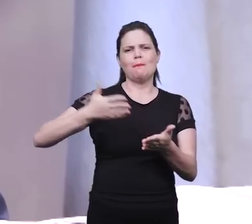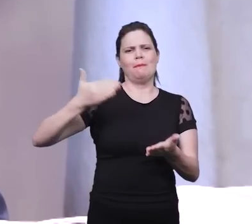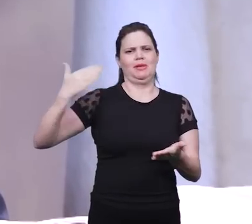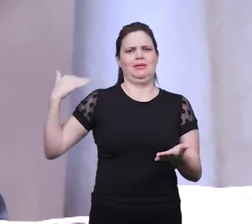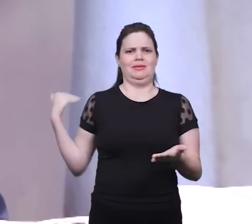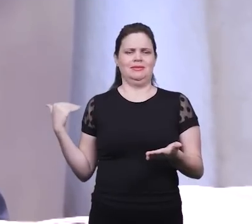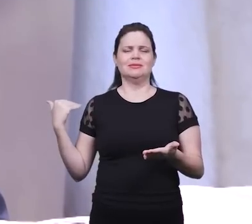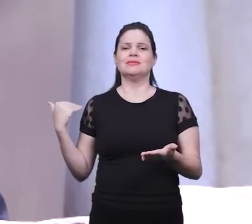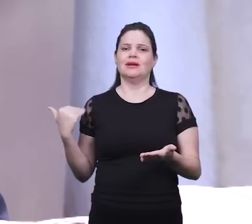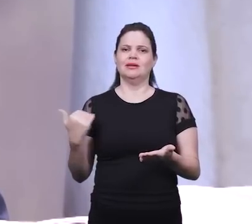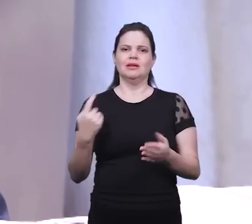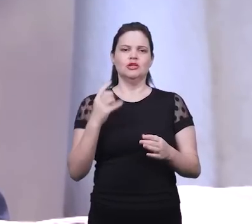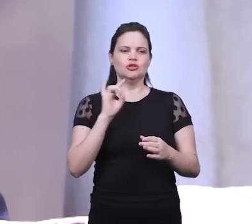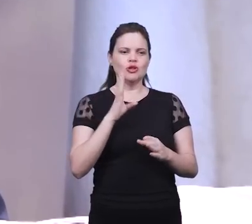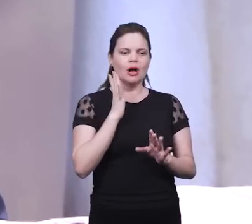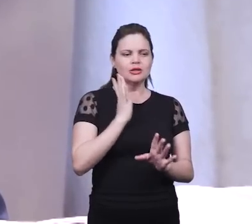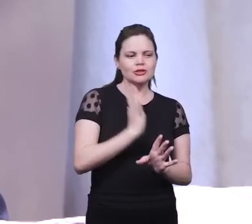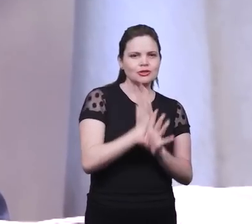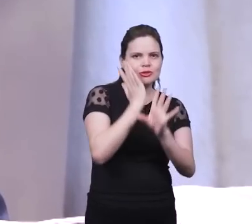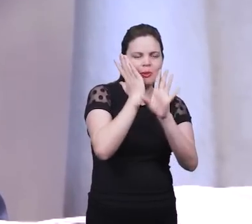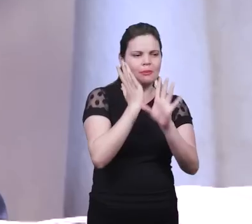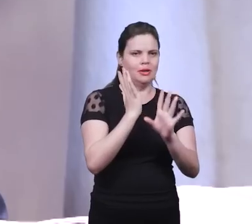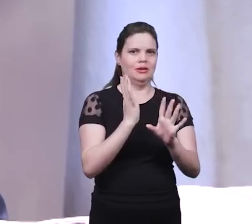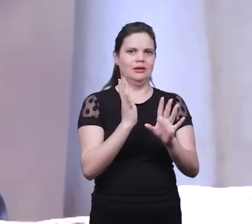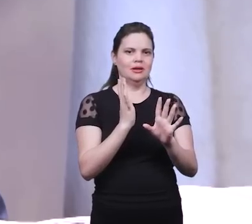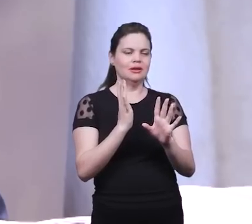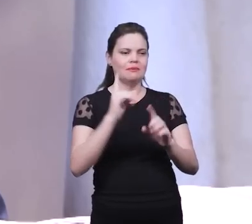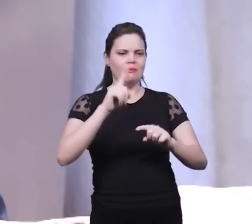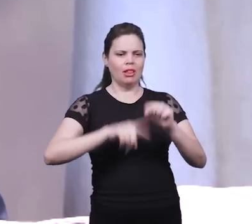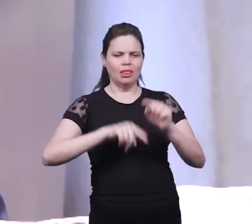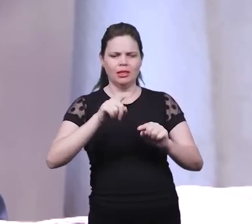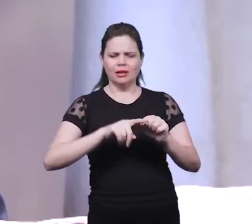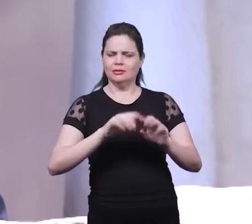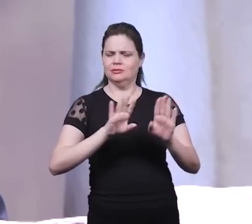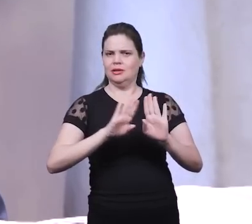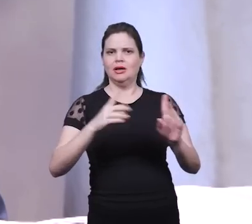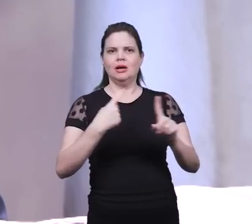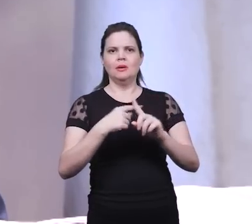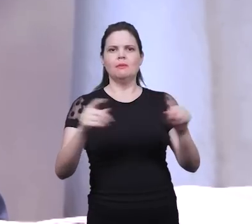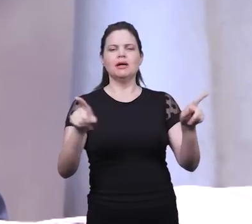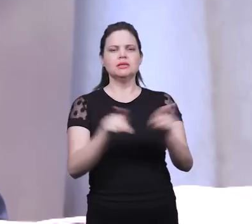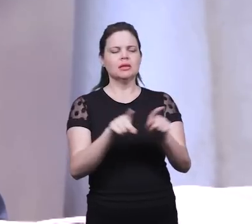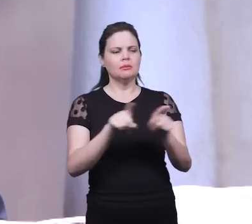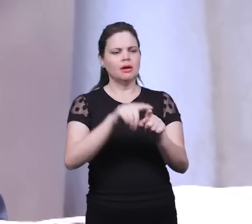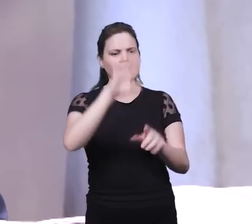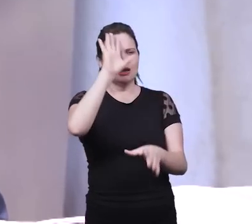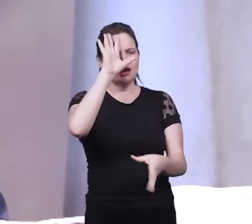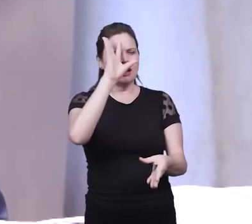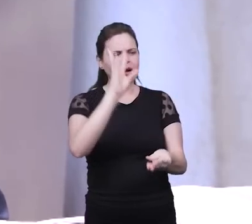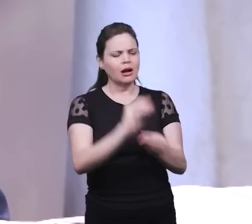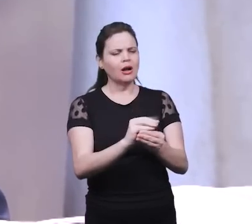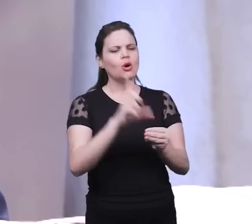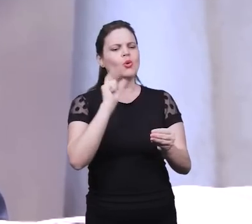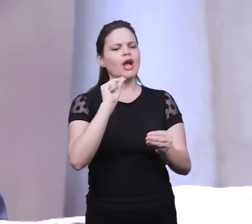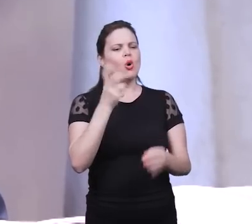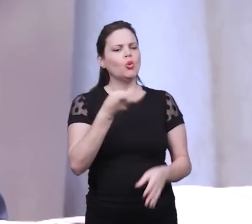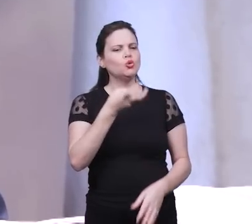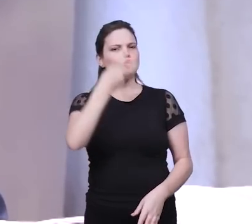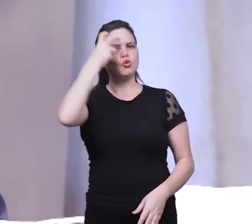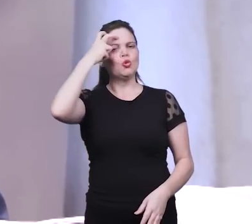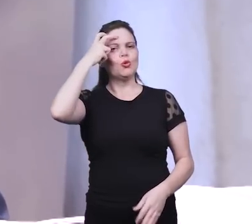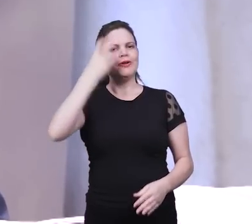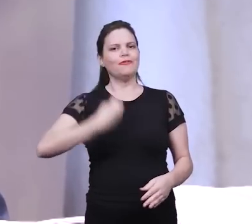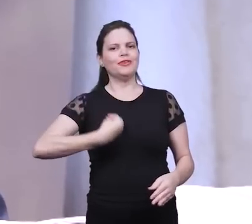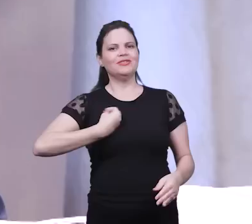a descobrir as coisas antigas, as cidades antigas, mas também a descobrir, a compreender as culturas, como